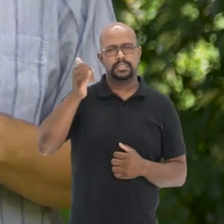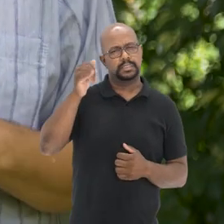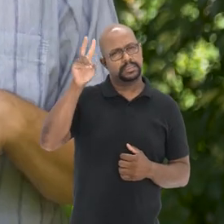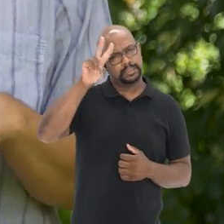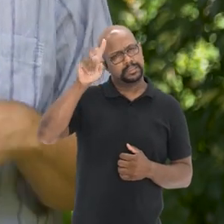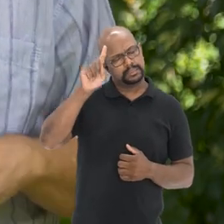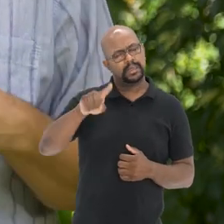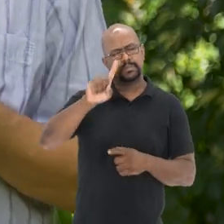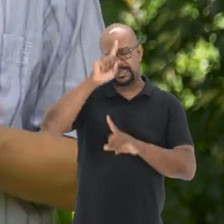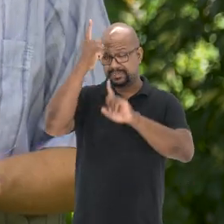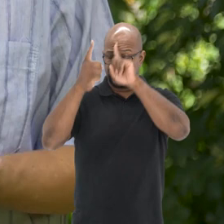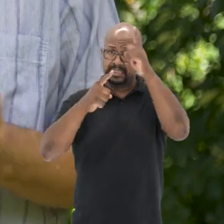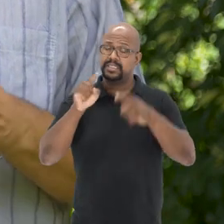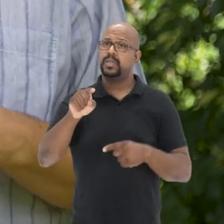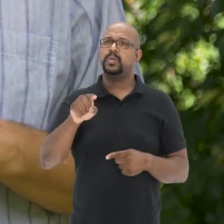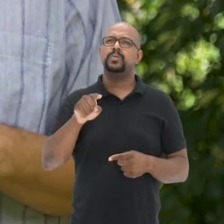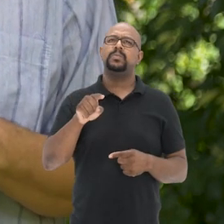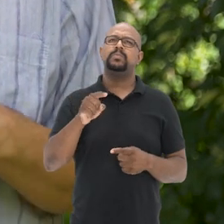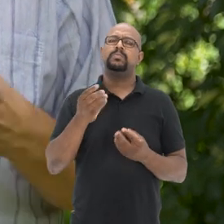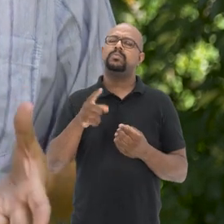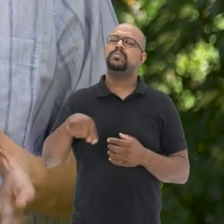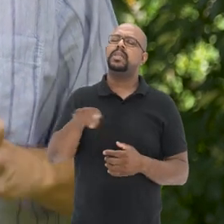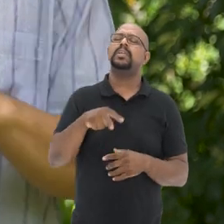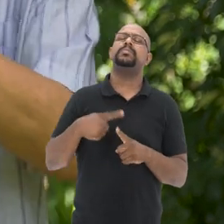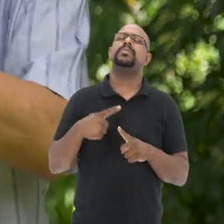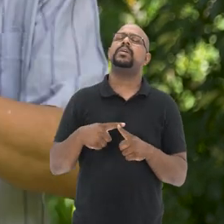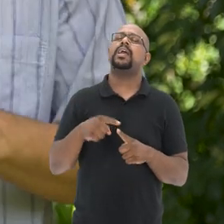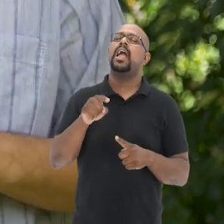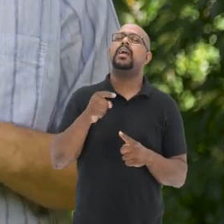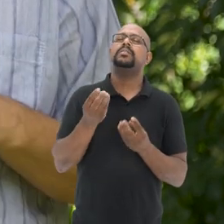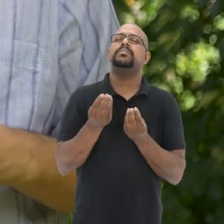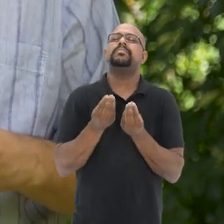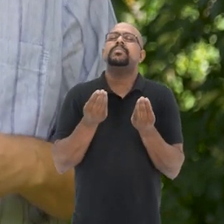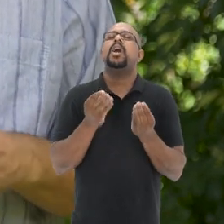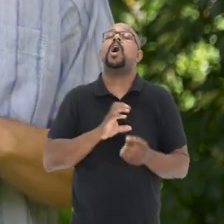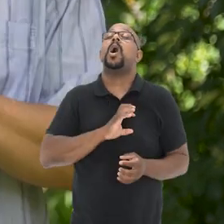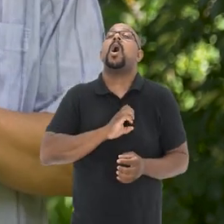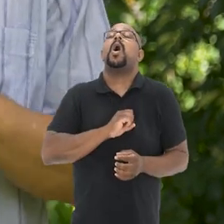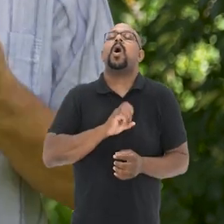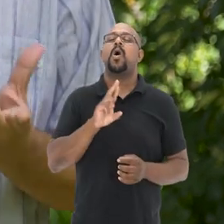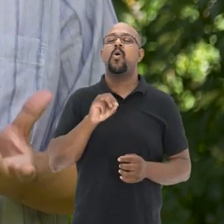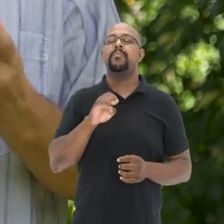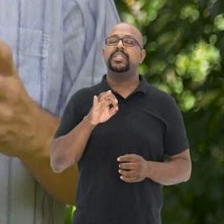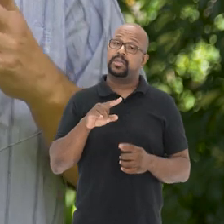Essa narrativa realmente é uma invenção dos Zimbrajados, com essa característica romântica que